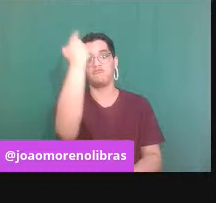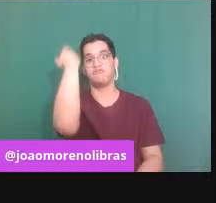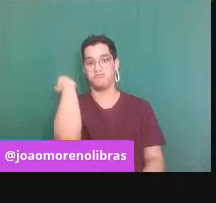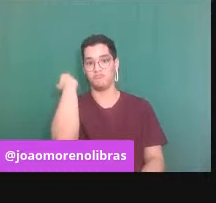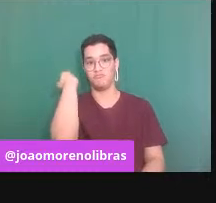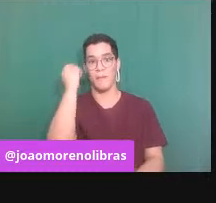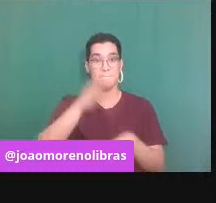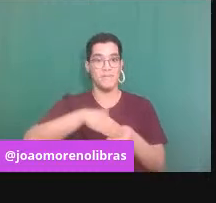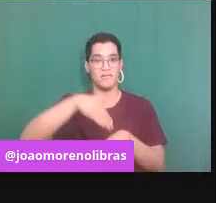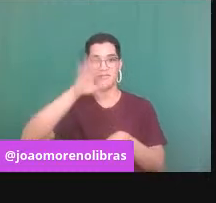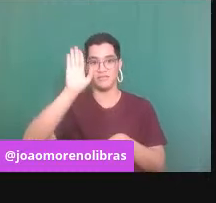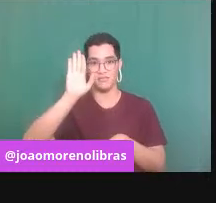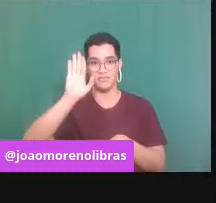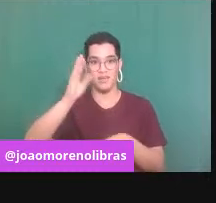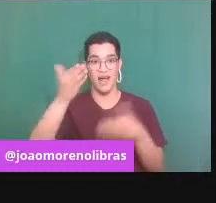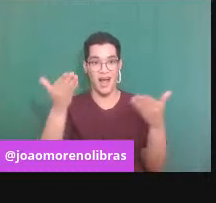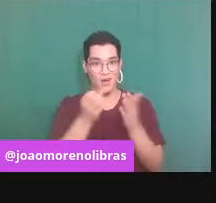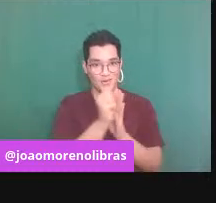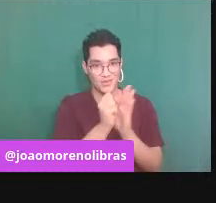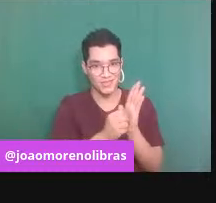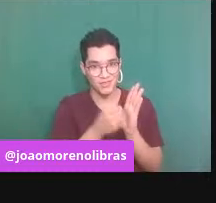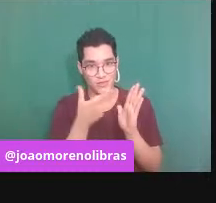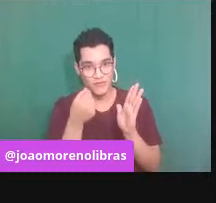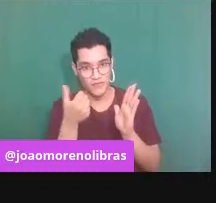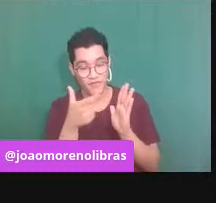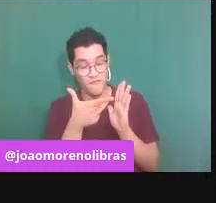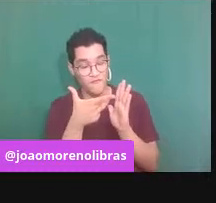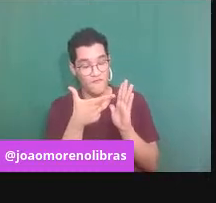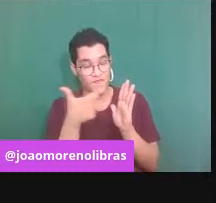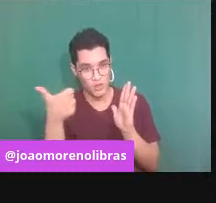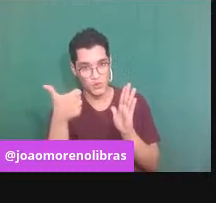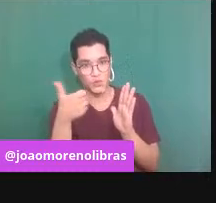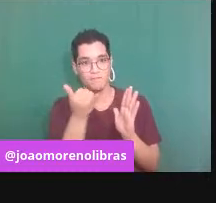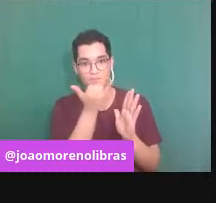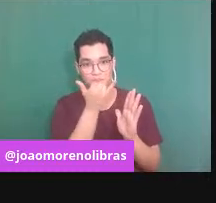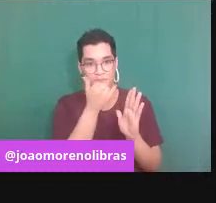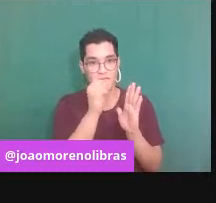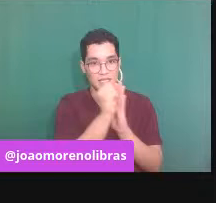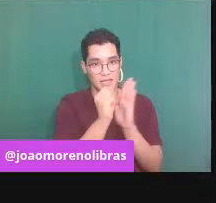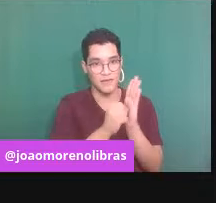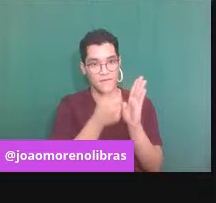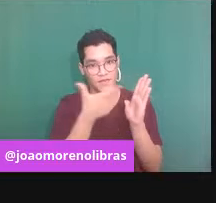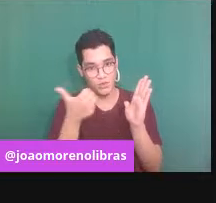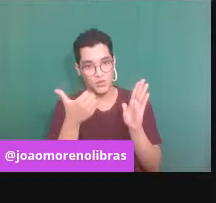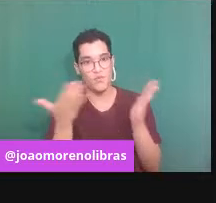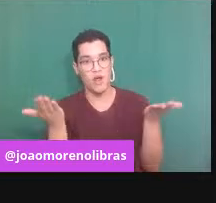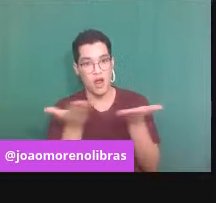linguística do século XXI, principalmente se considerarmos o fato de que em quaisquer construções